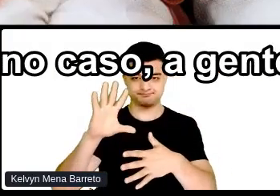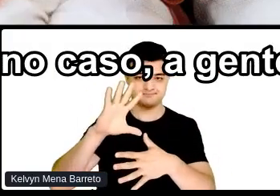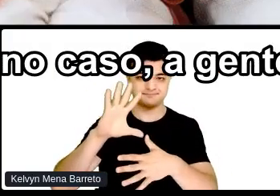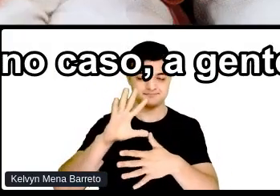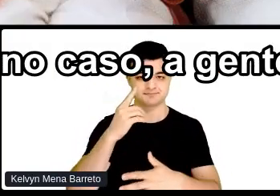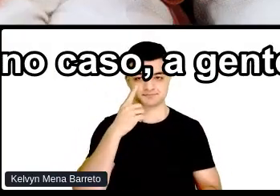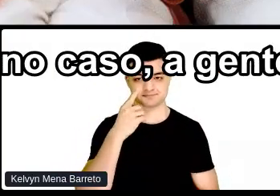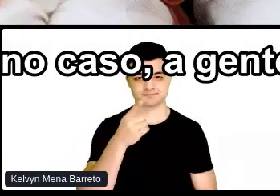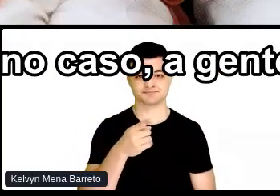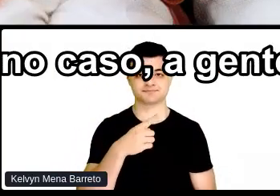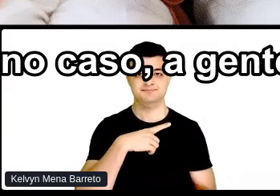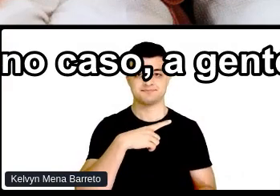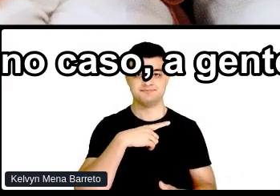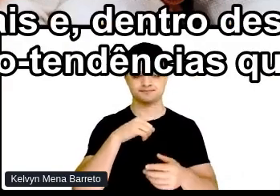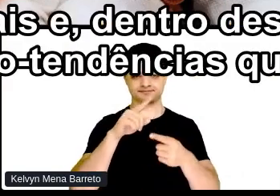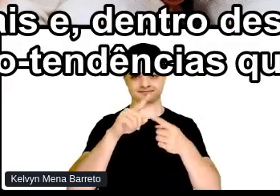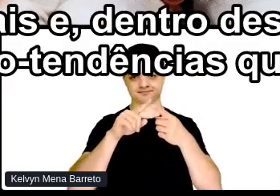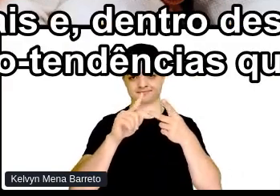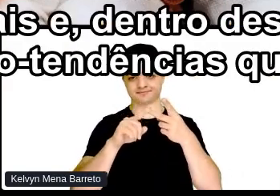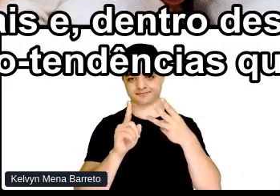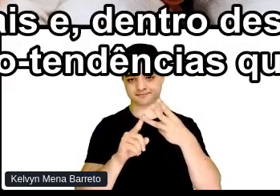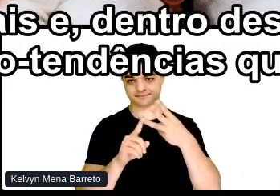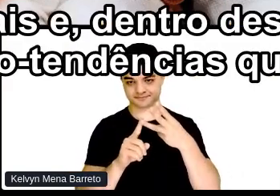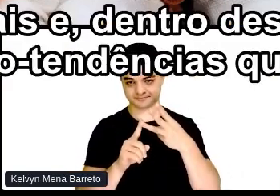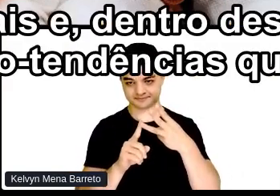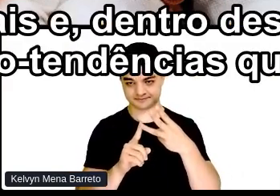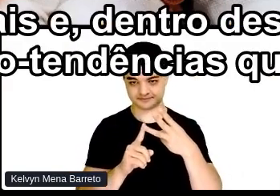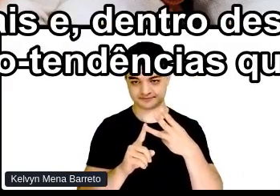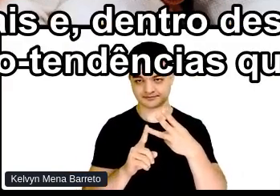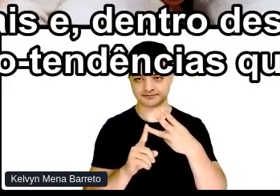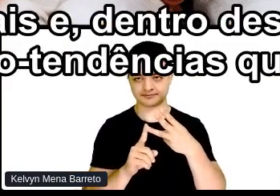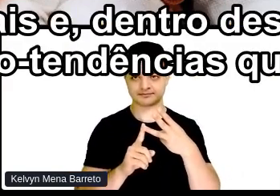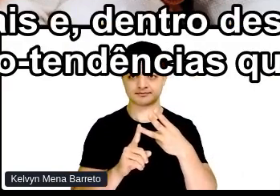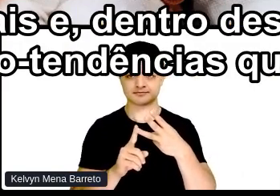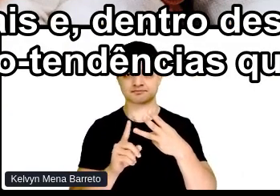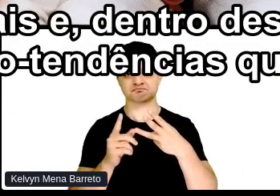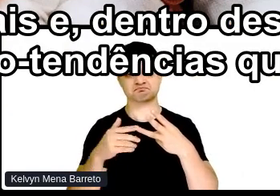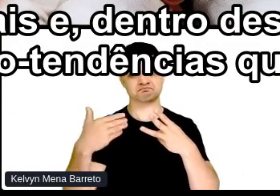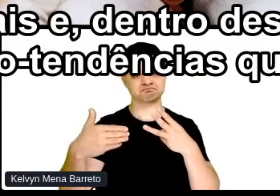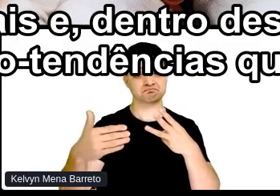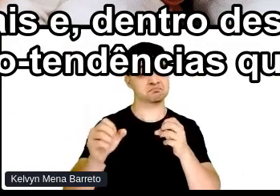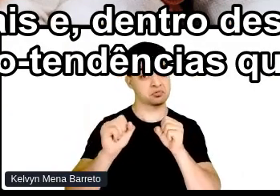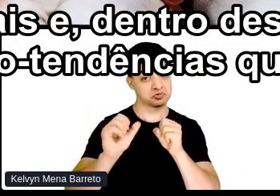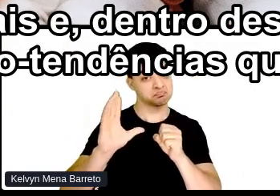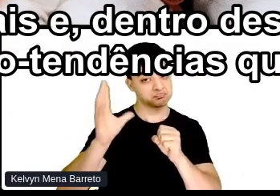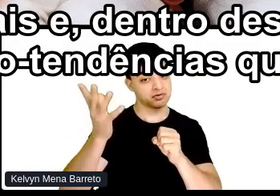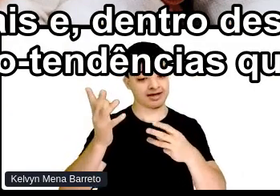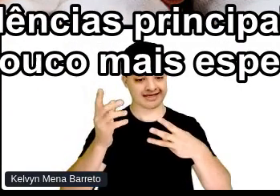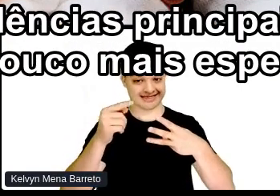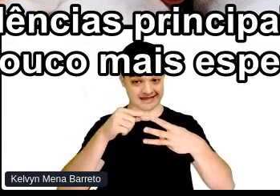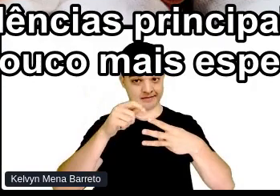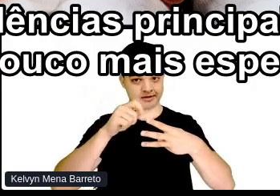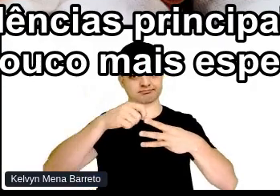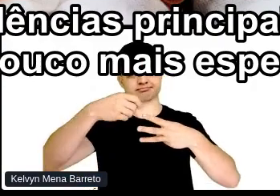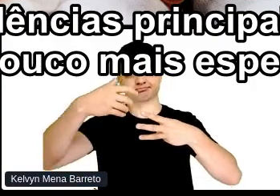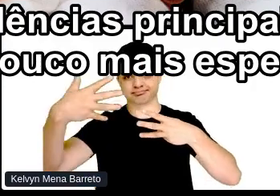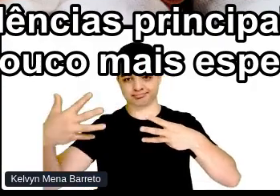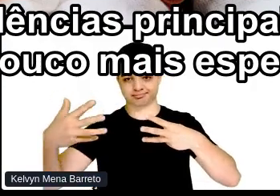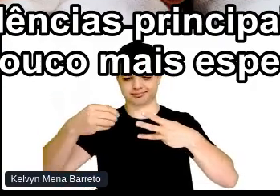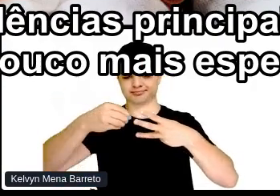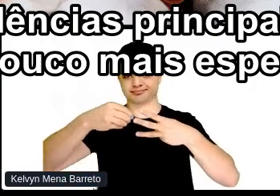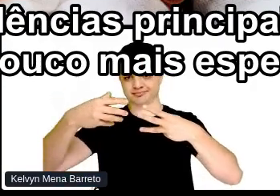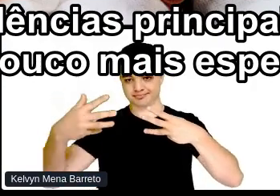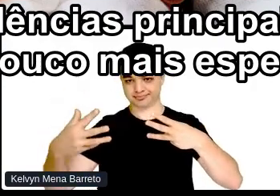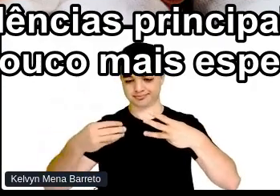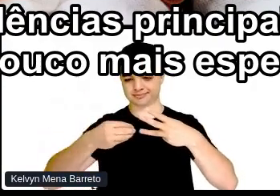ainda está engatinhando, mas a gente já tem algumas pessoas. A gente entrevistou a Carmen, de 92 anos, ela é a diabética